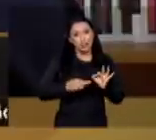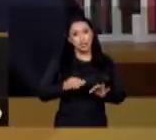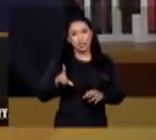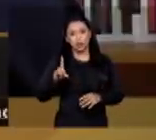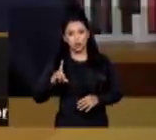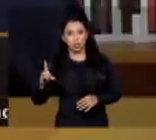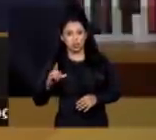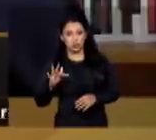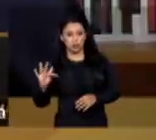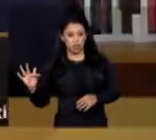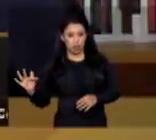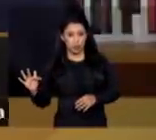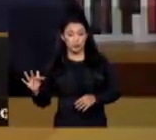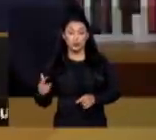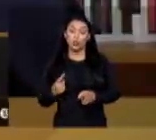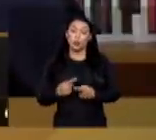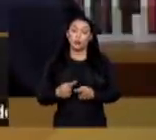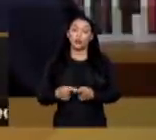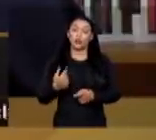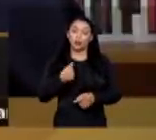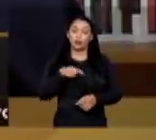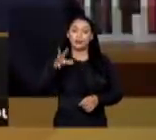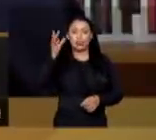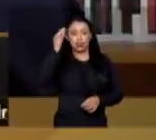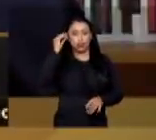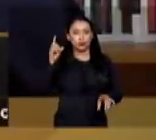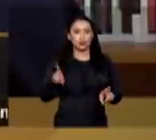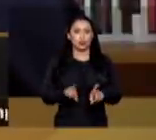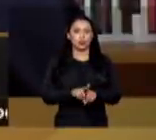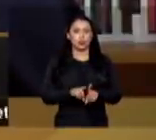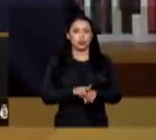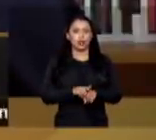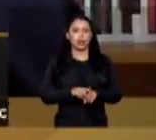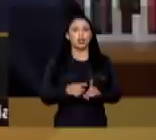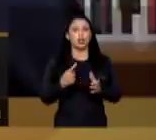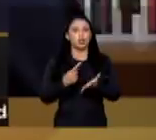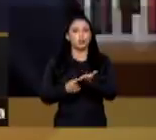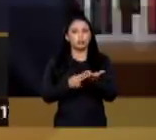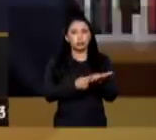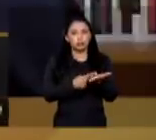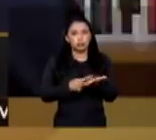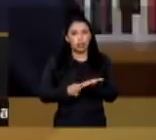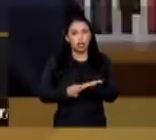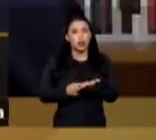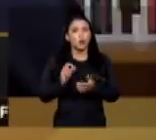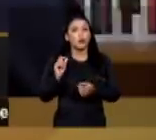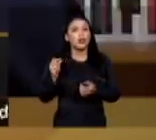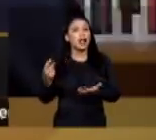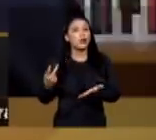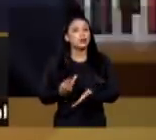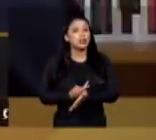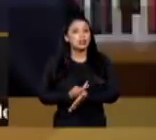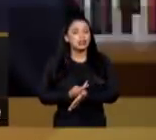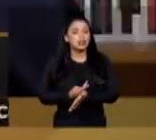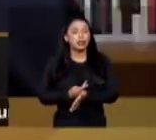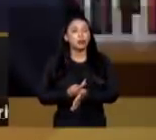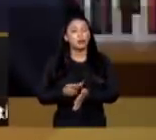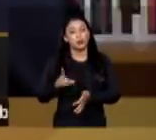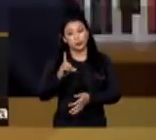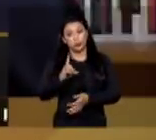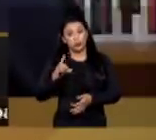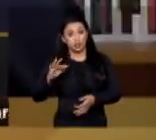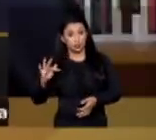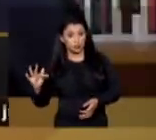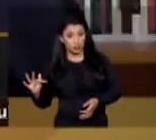porque também eu entendo que as tratativas foram feitas em Brasília, já que o